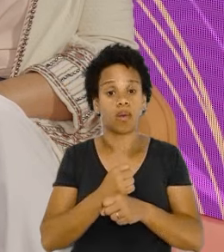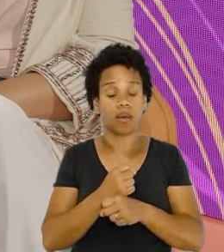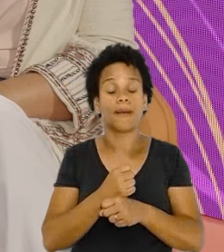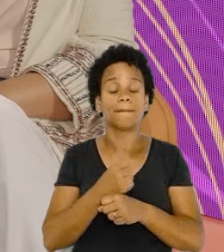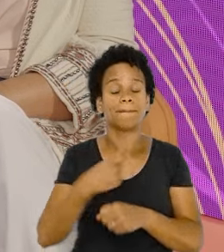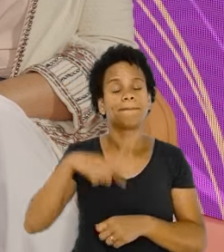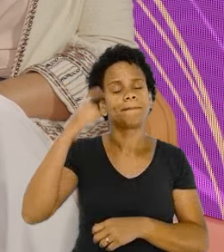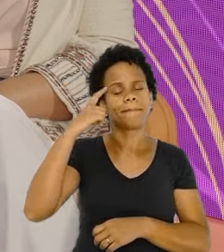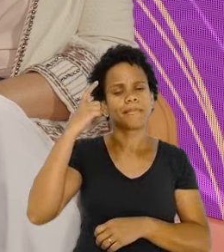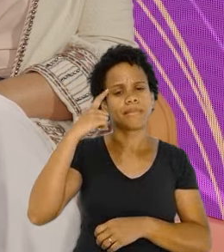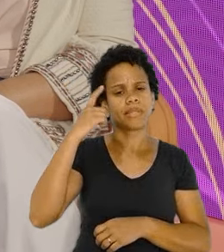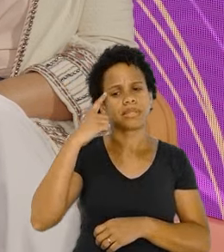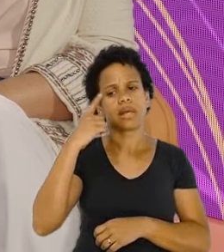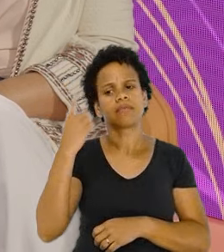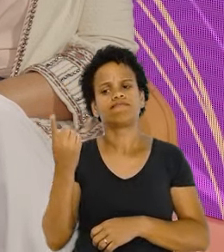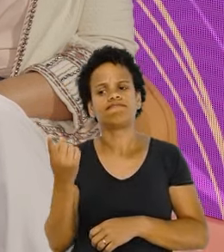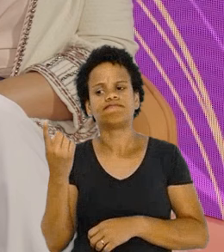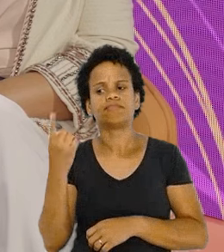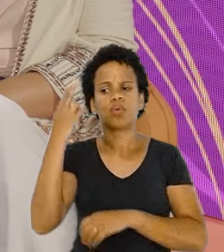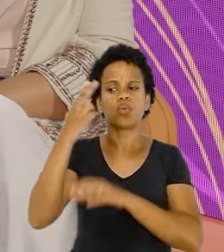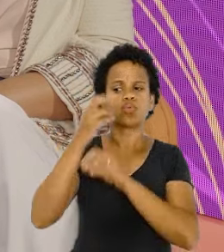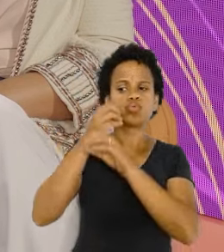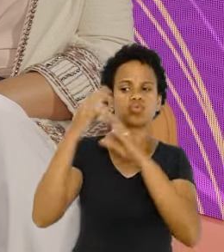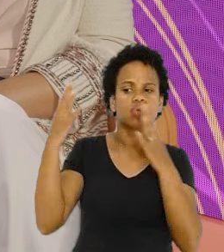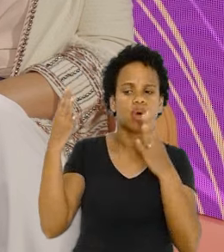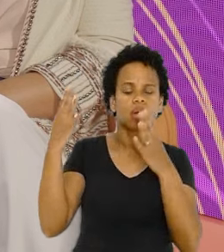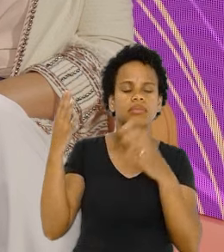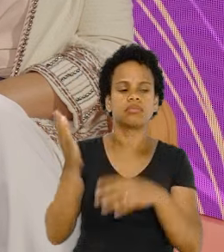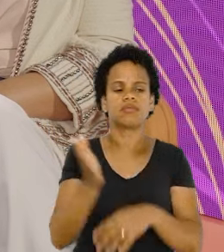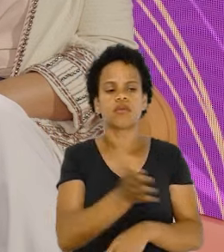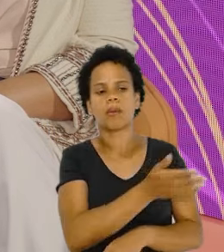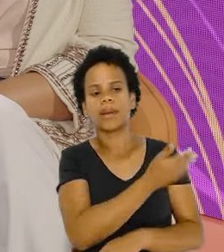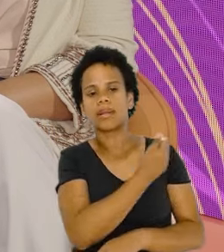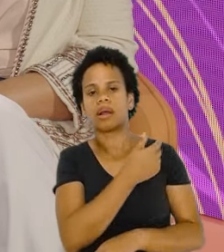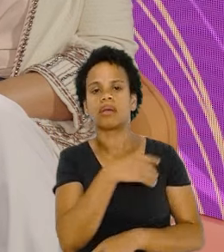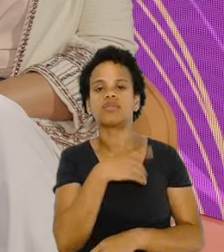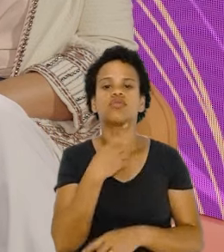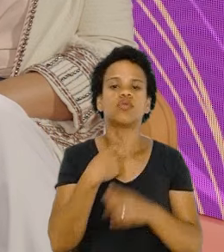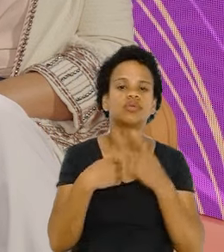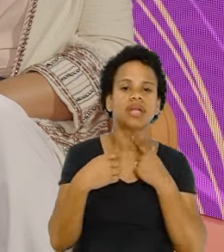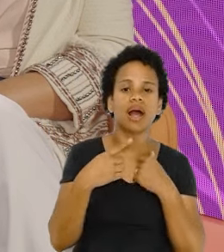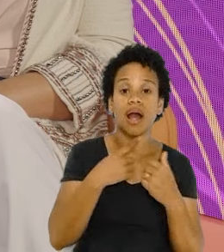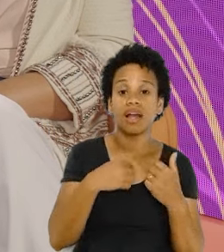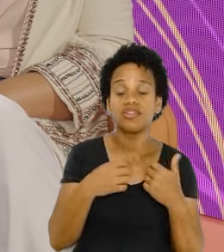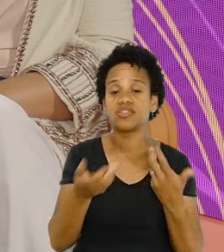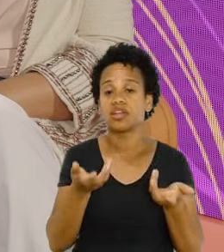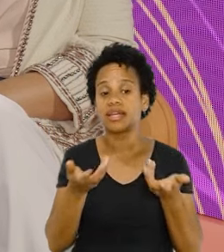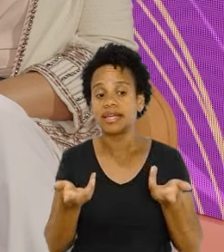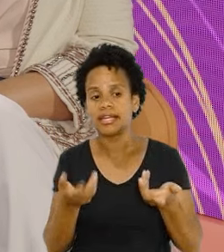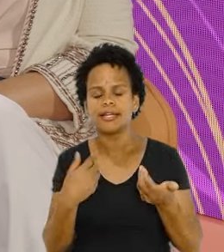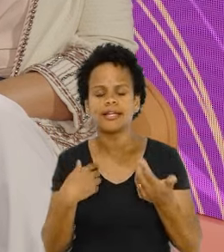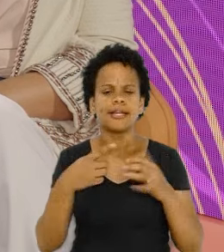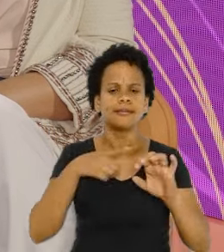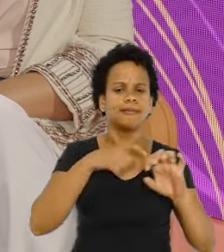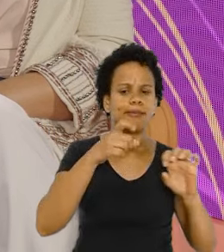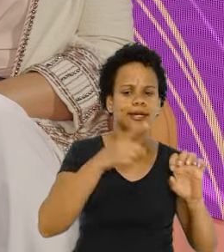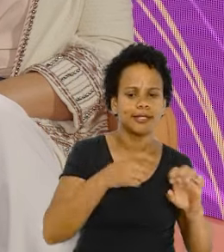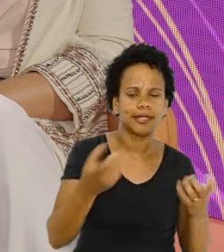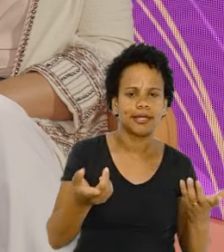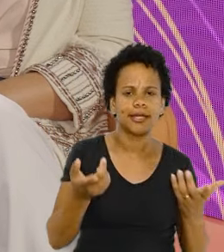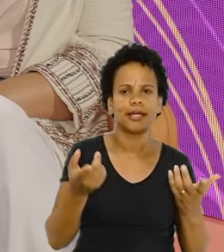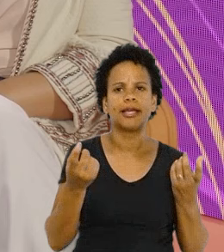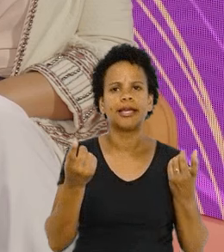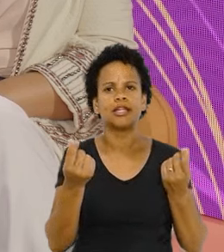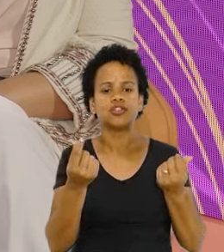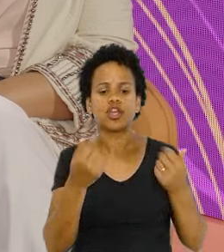começa a pensar todos os sonhos que a gente deixou para trás né todos os desejos que a gente fala ah queria empreender queria ter